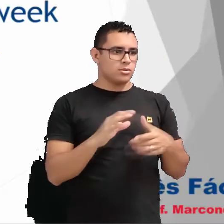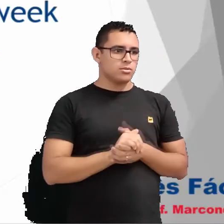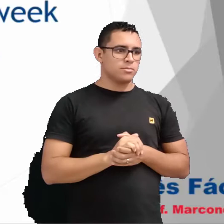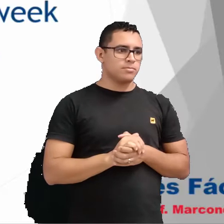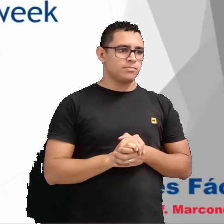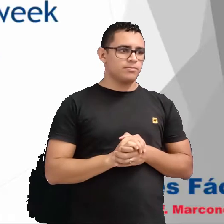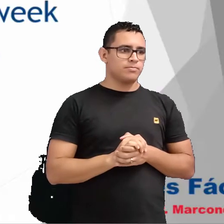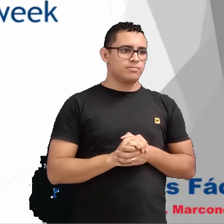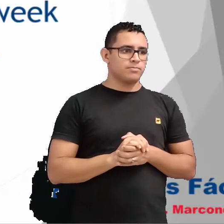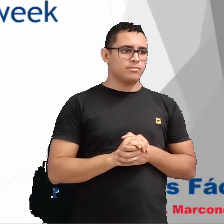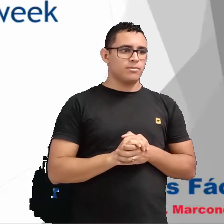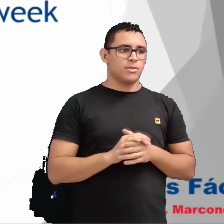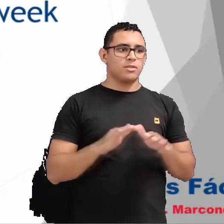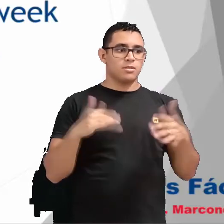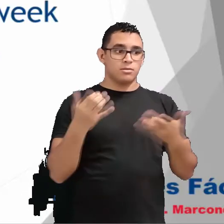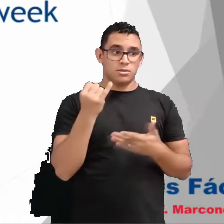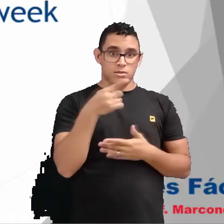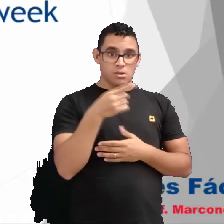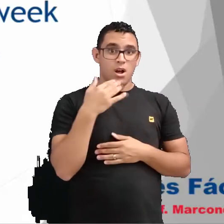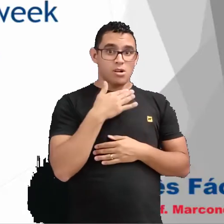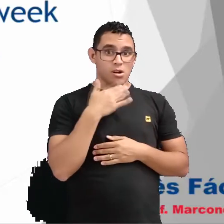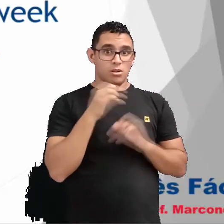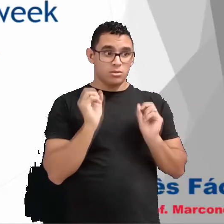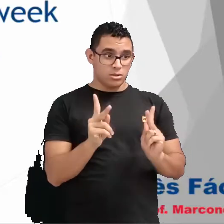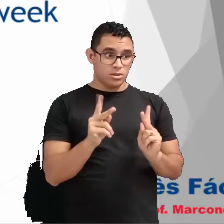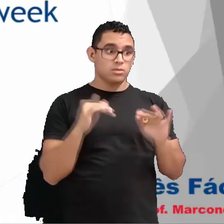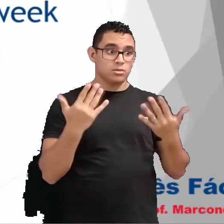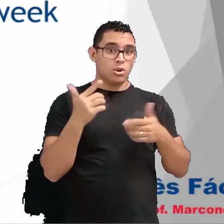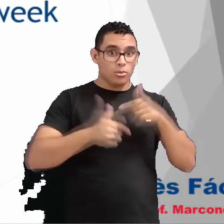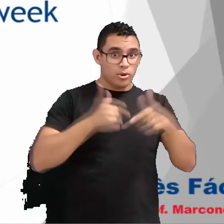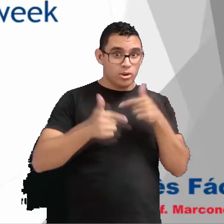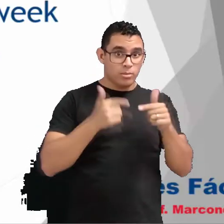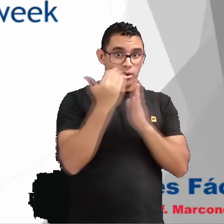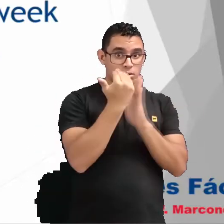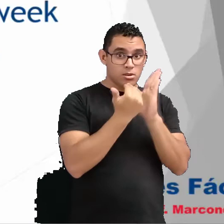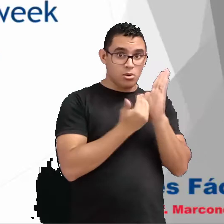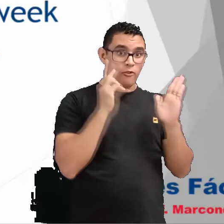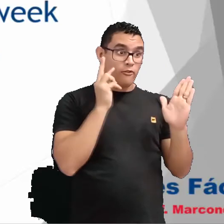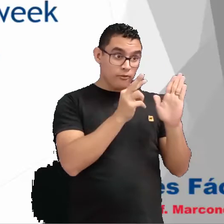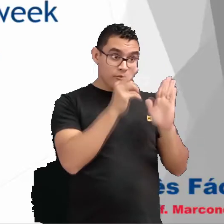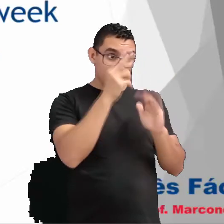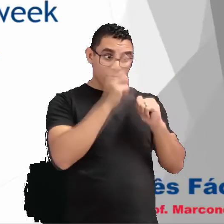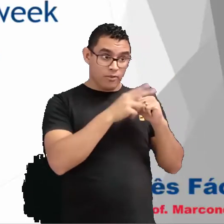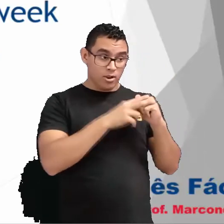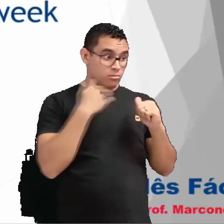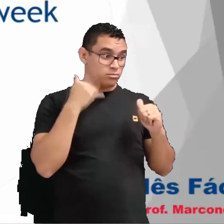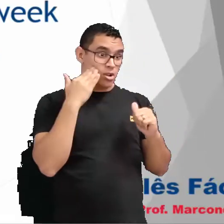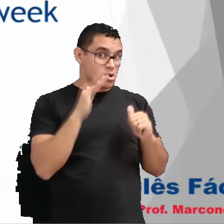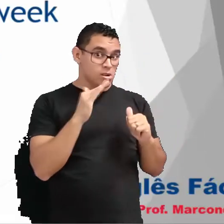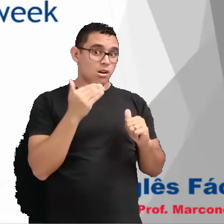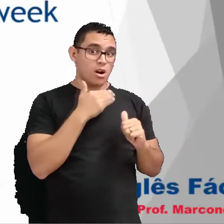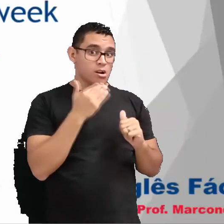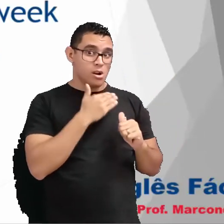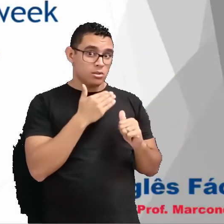ter a conjugação dele no passado, se ele for irregular, ok? Então é assim que a gente trabalha com a lista. Olhou um verbo, não sei se esse verbo é regular